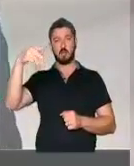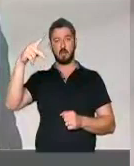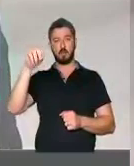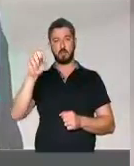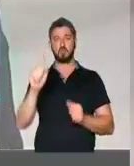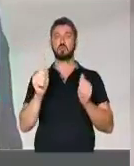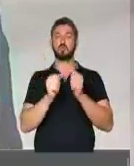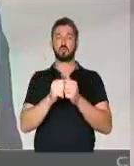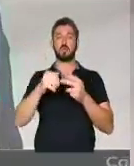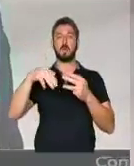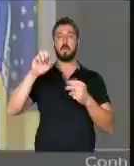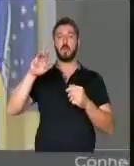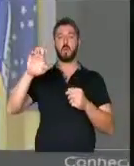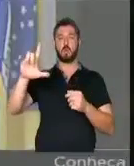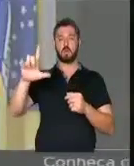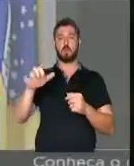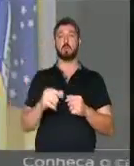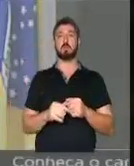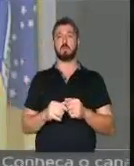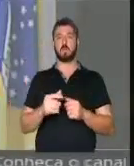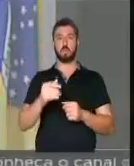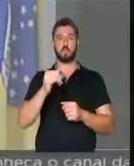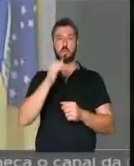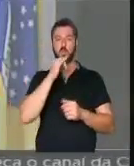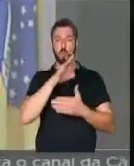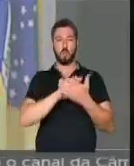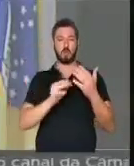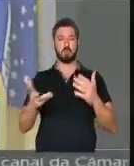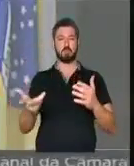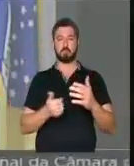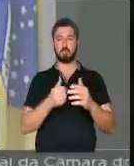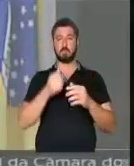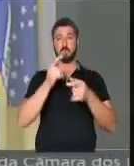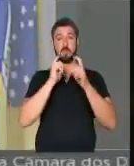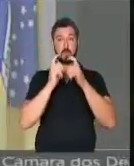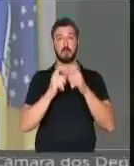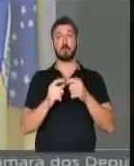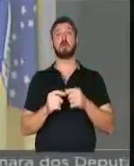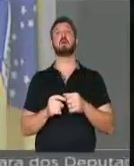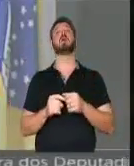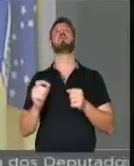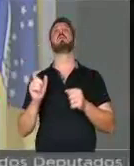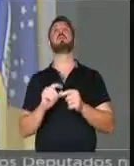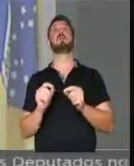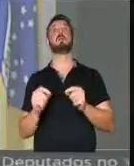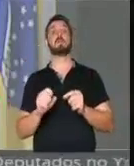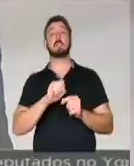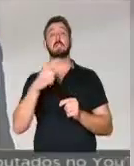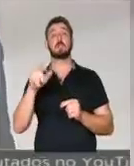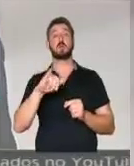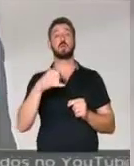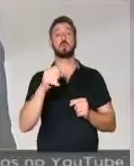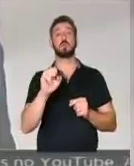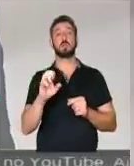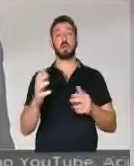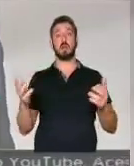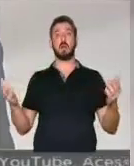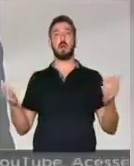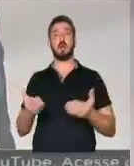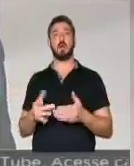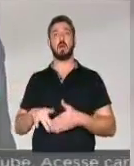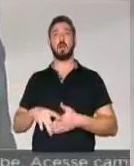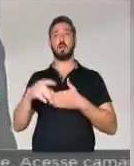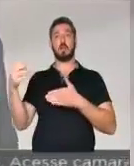Emanuel Fernandes, um grande exemplo de administração, uma administração que marcou São José, tanto é que agora voltou